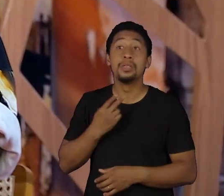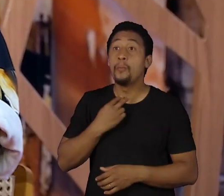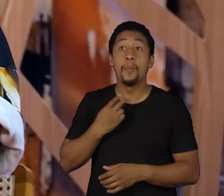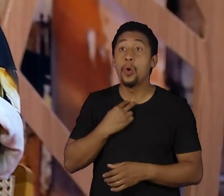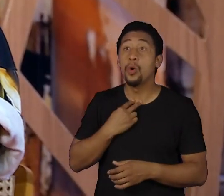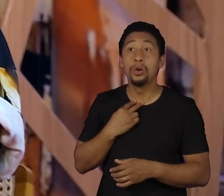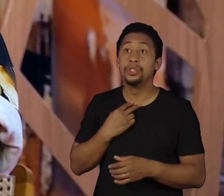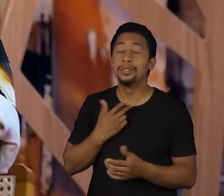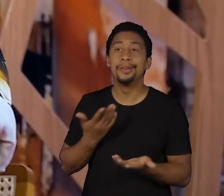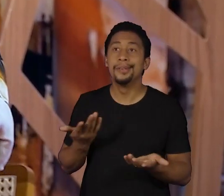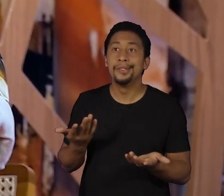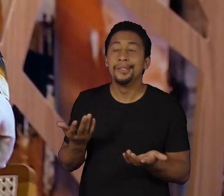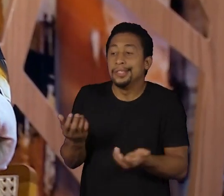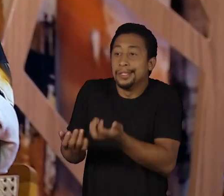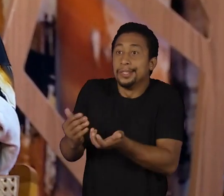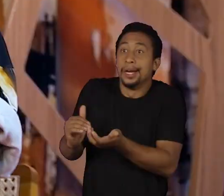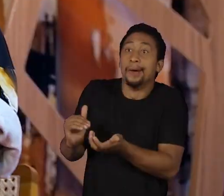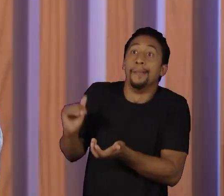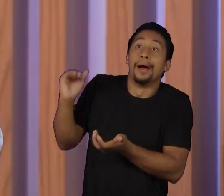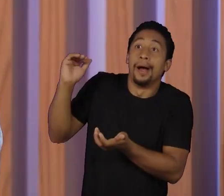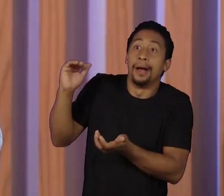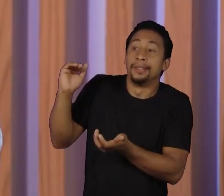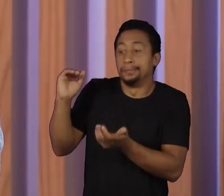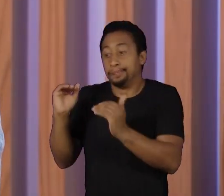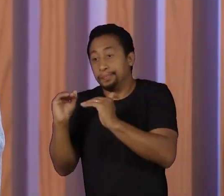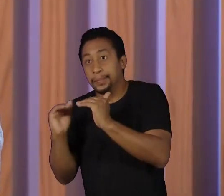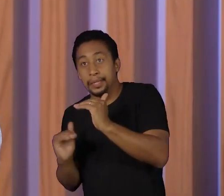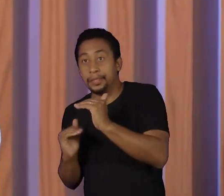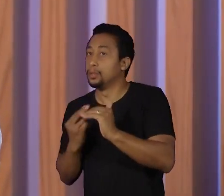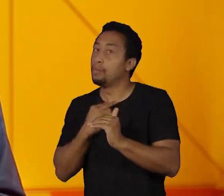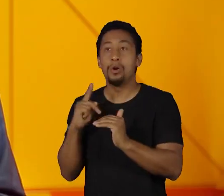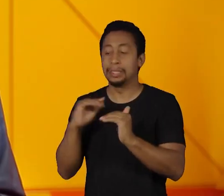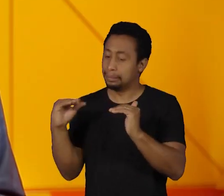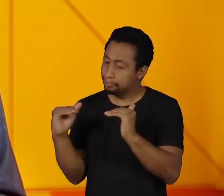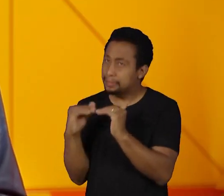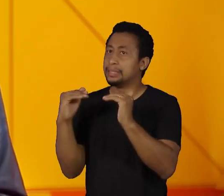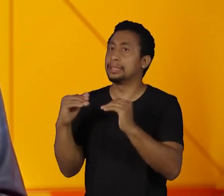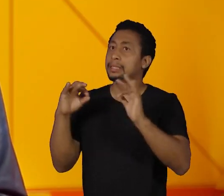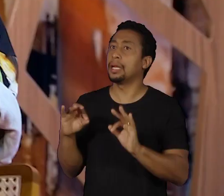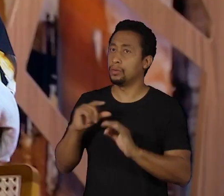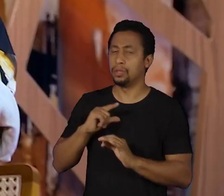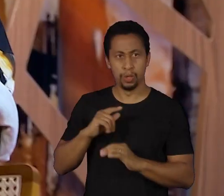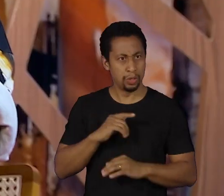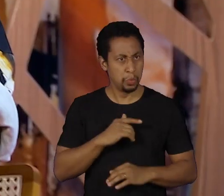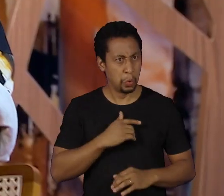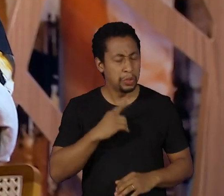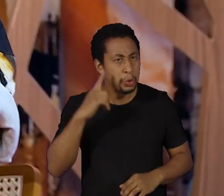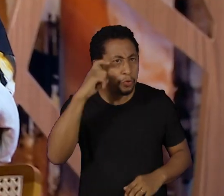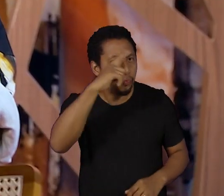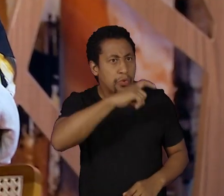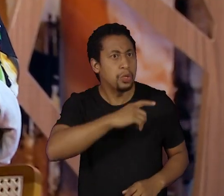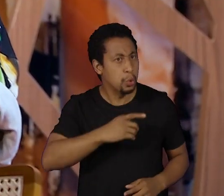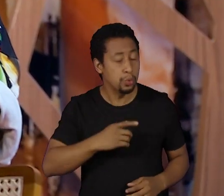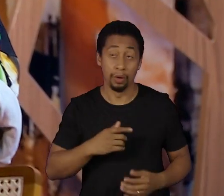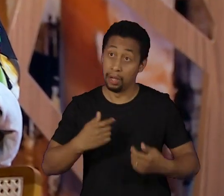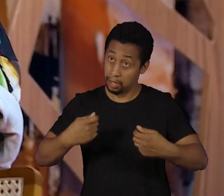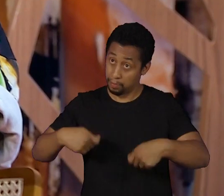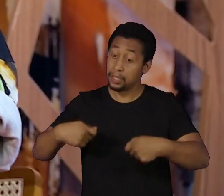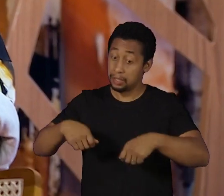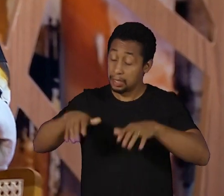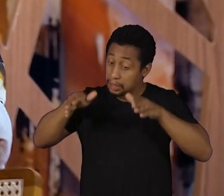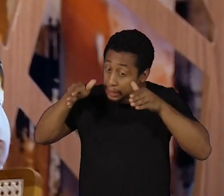né? Pode fermentar muito, pode... Gente, não é fácil fazer cerveja. É uma técnica, a gente tem que ser... Tá ali,